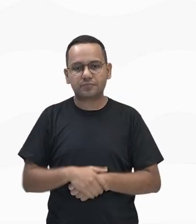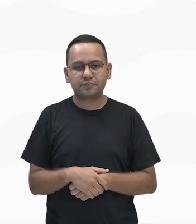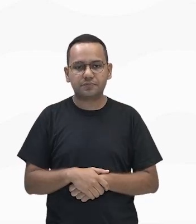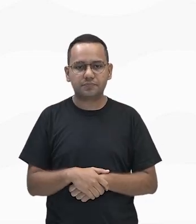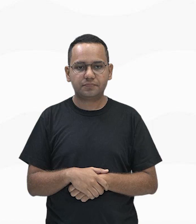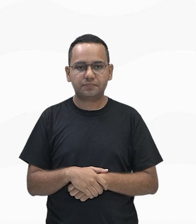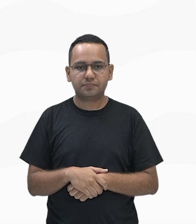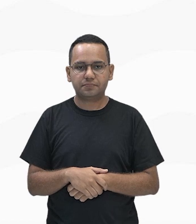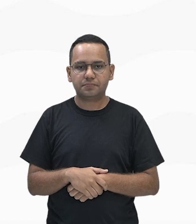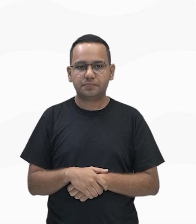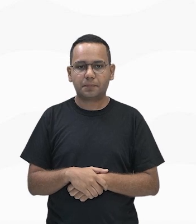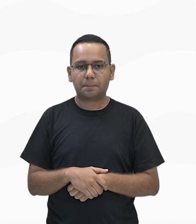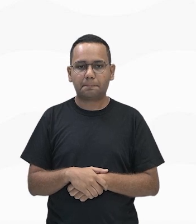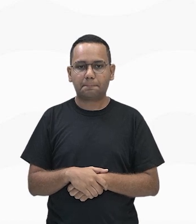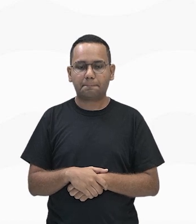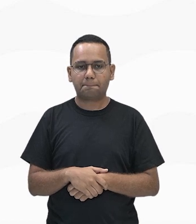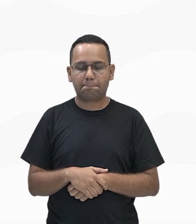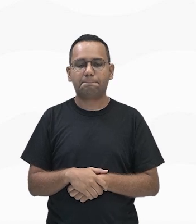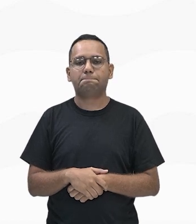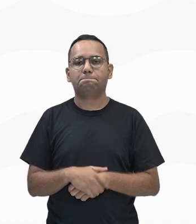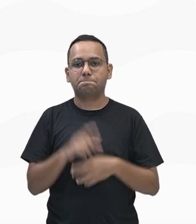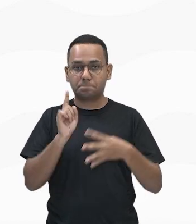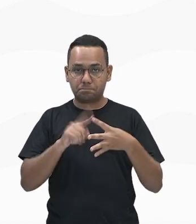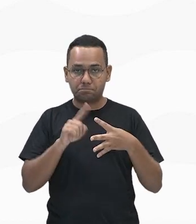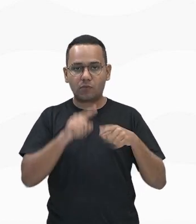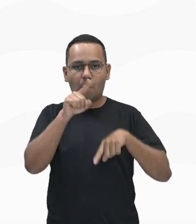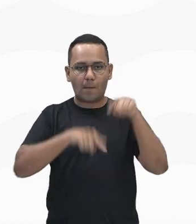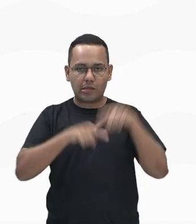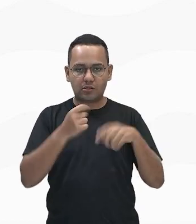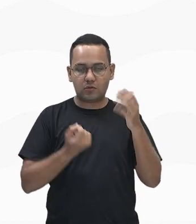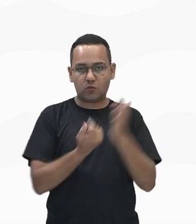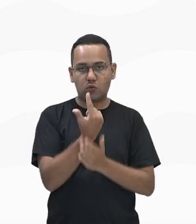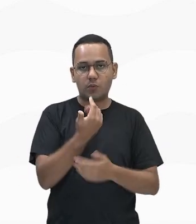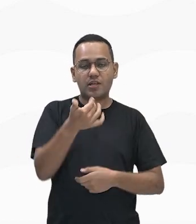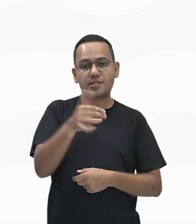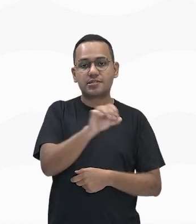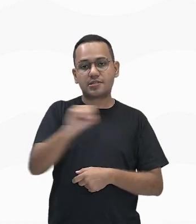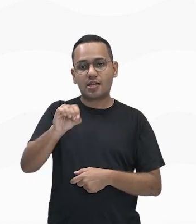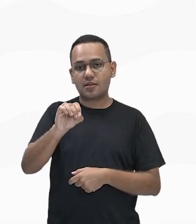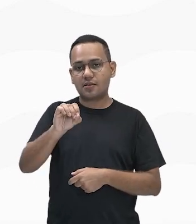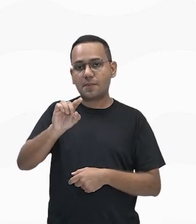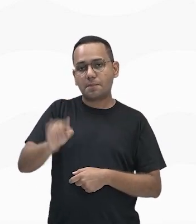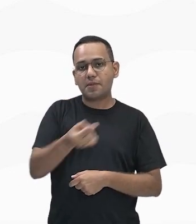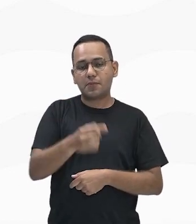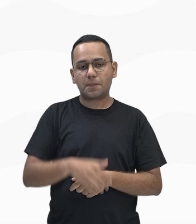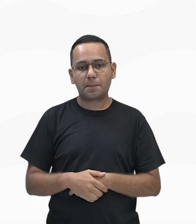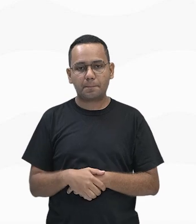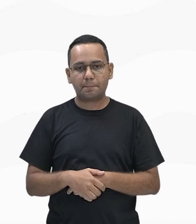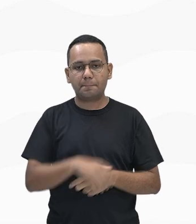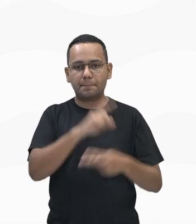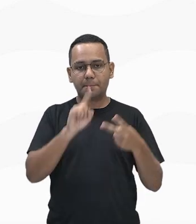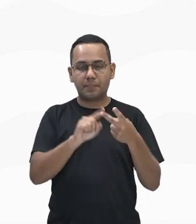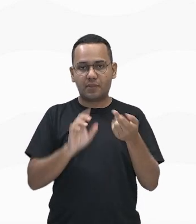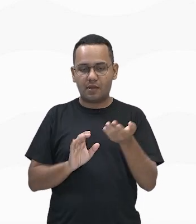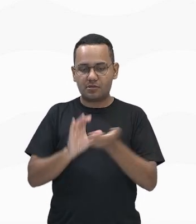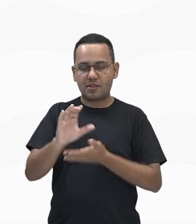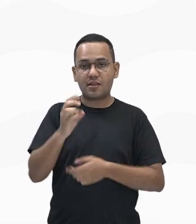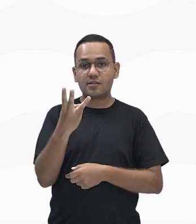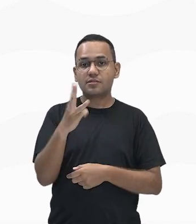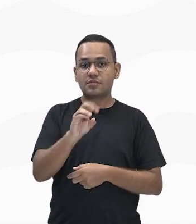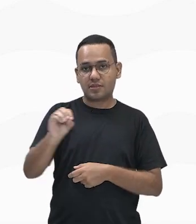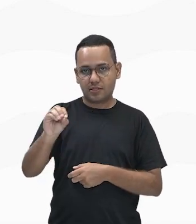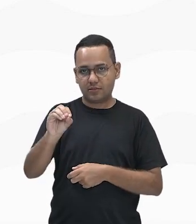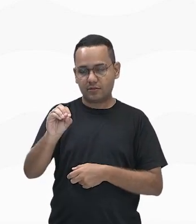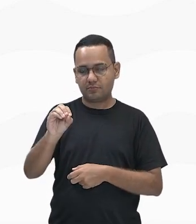100 mil, agora uma entrada de 30 mil novamente, né? Na verdade, agora há pouco também era 30 mil de entrada, só que agora a gente vai aumentar